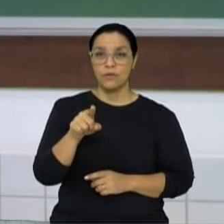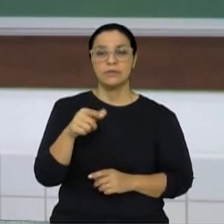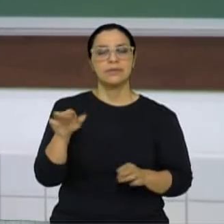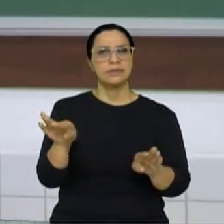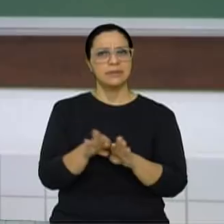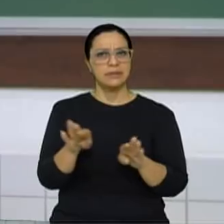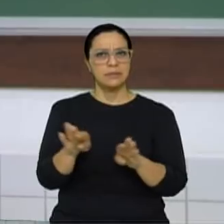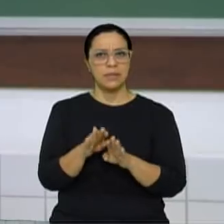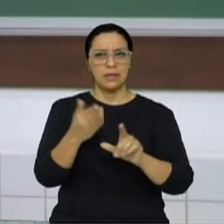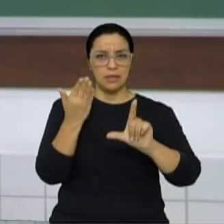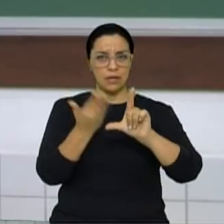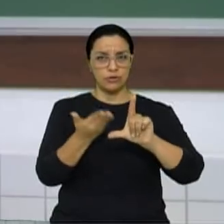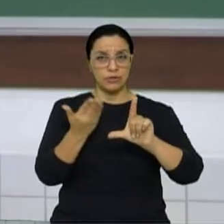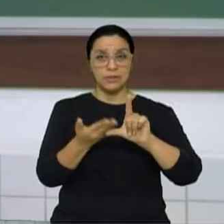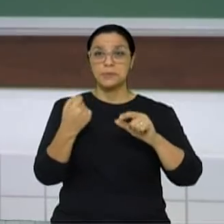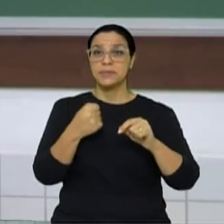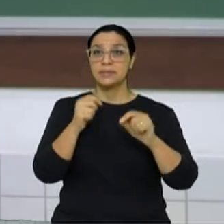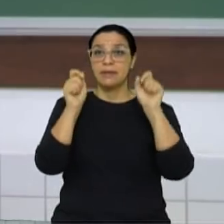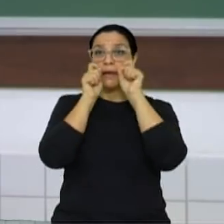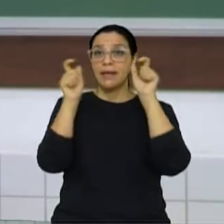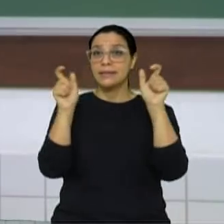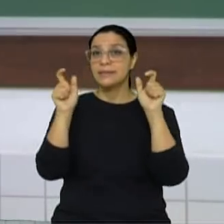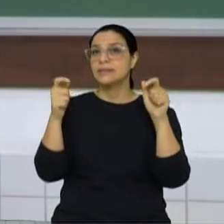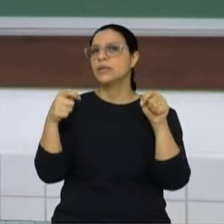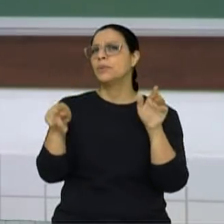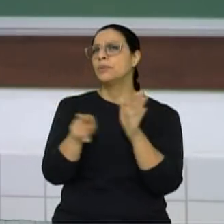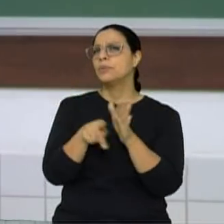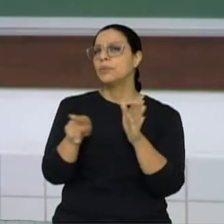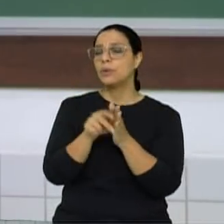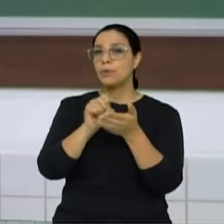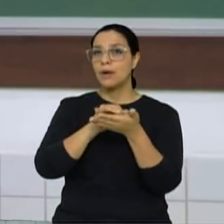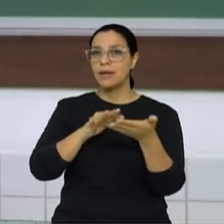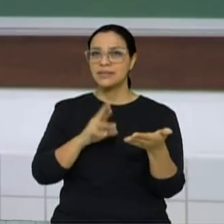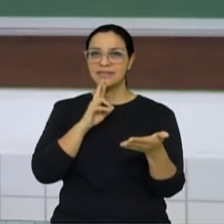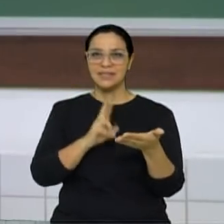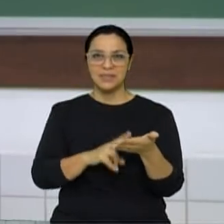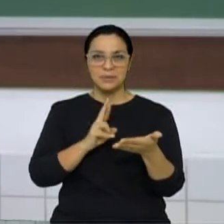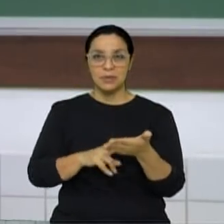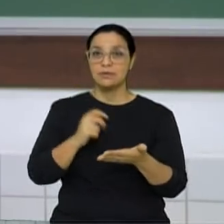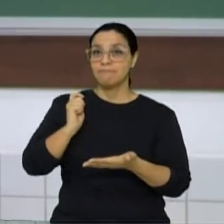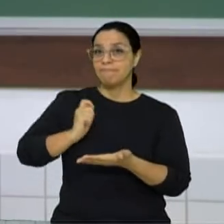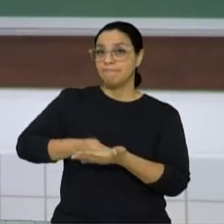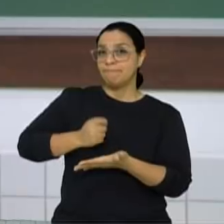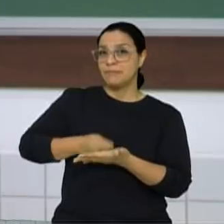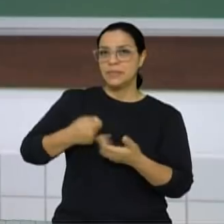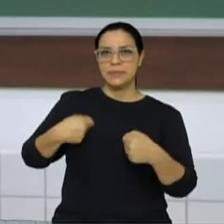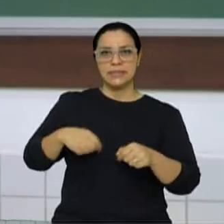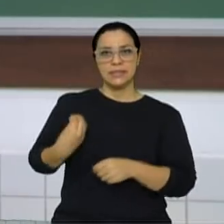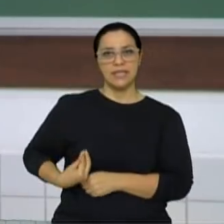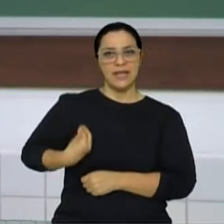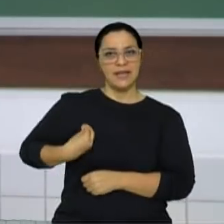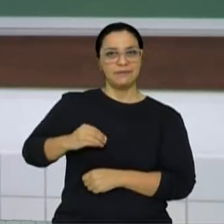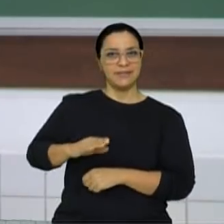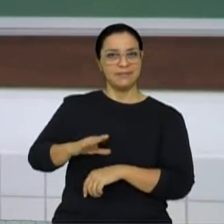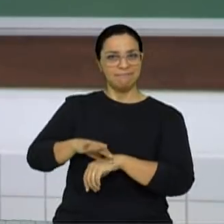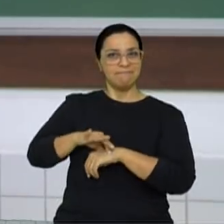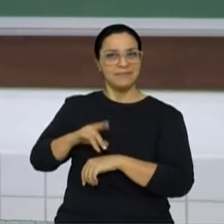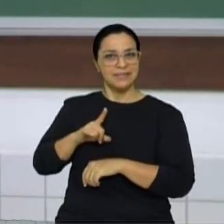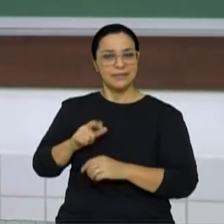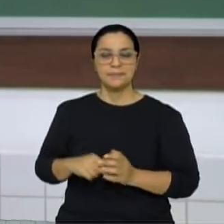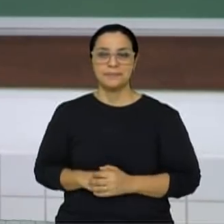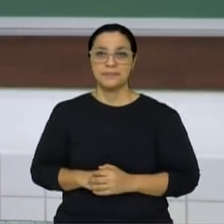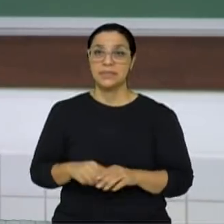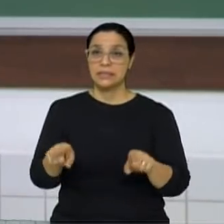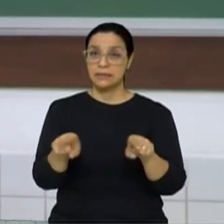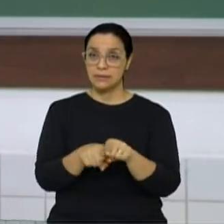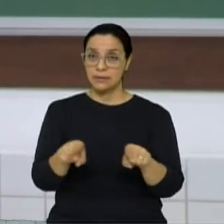que tem acesso ao Classroom, também precisa ficar antenado nas atividades obrigatórias para garantir a presença de vocês, ok?